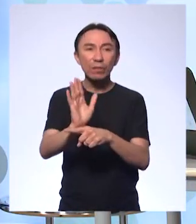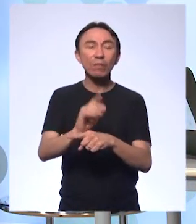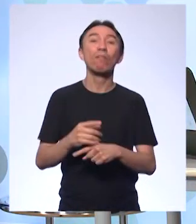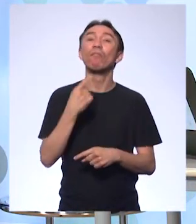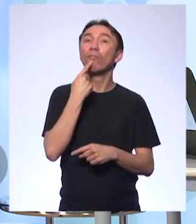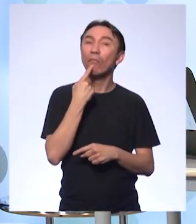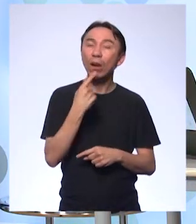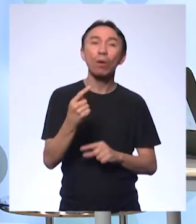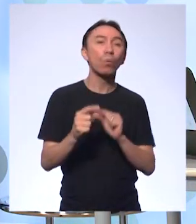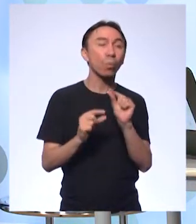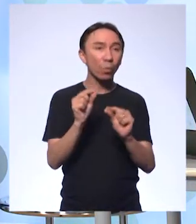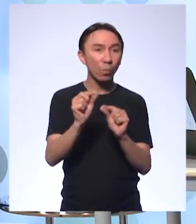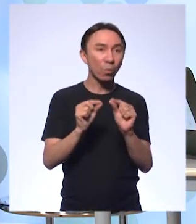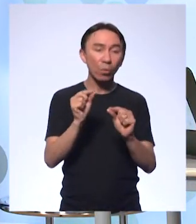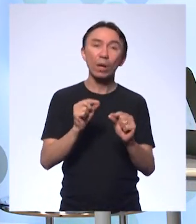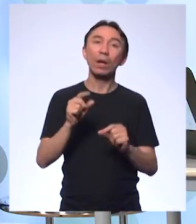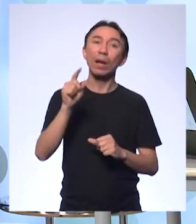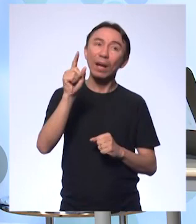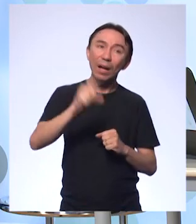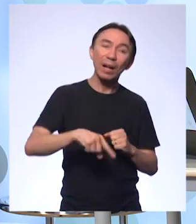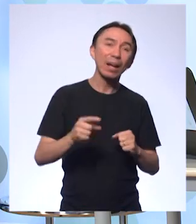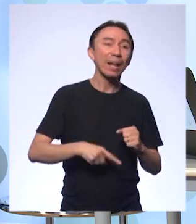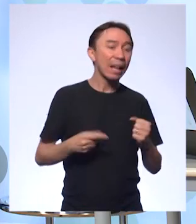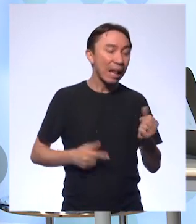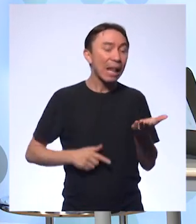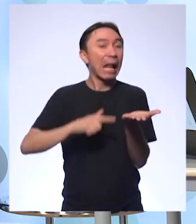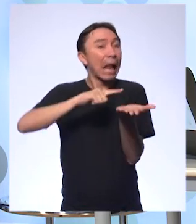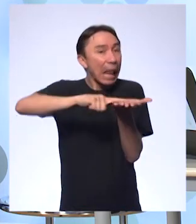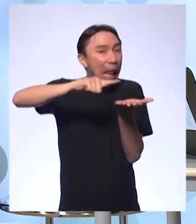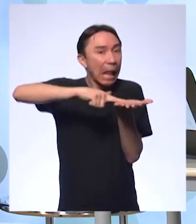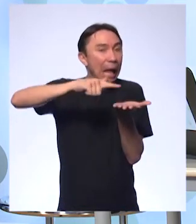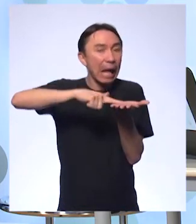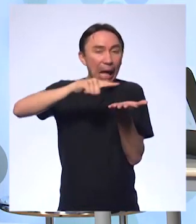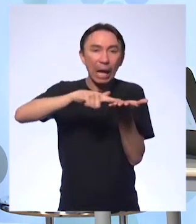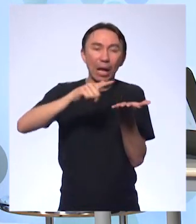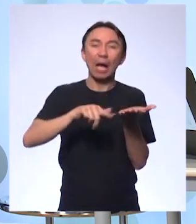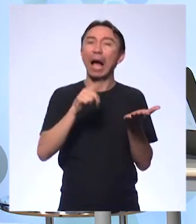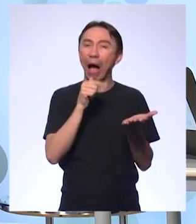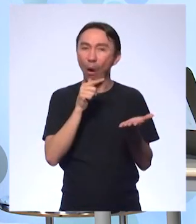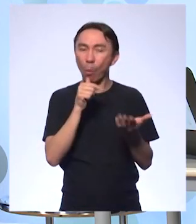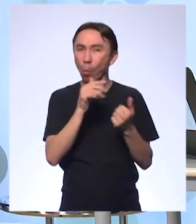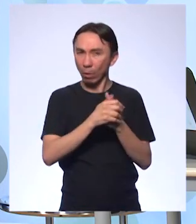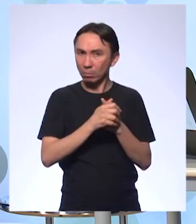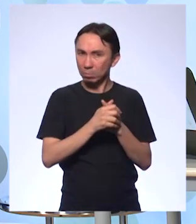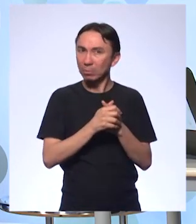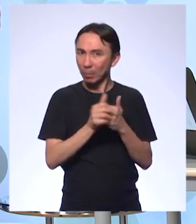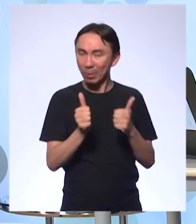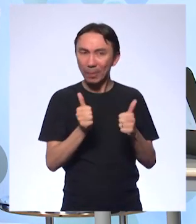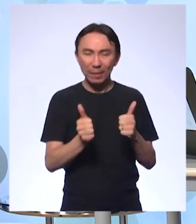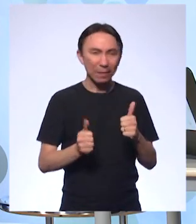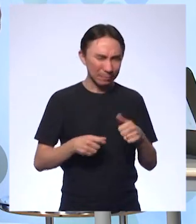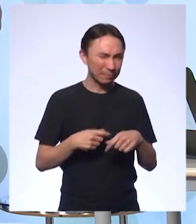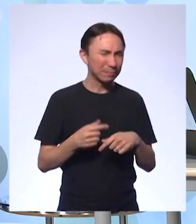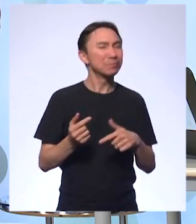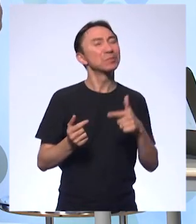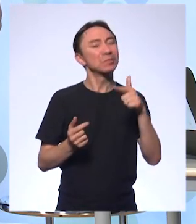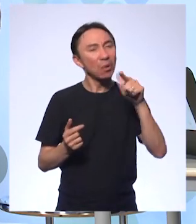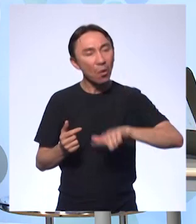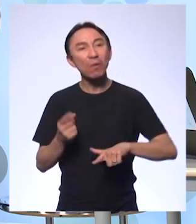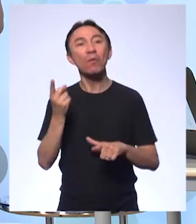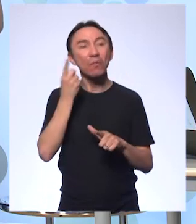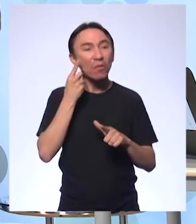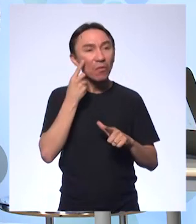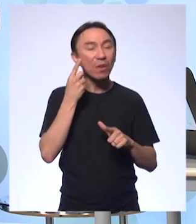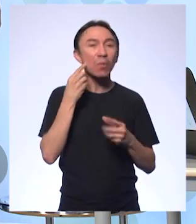tema da aula também é sobre o quê? Tratamento, as etapas do tratamento da água. Nós já vimos lá também, mas a gente vai retomar um pouquinho mais para a gente poder ficar bem claro essa